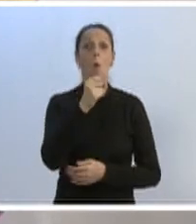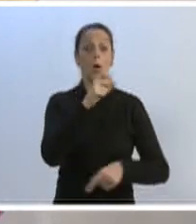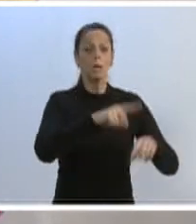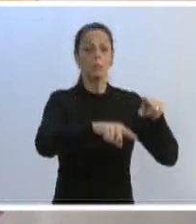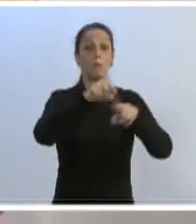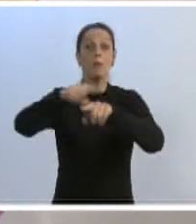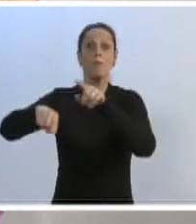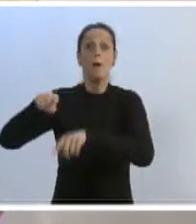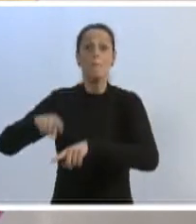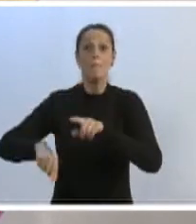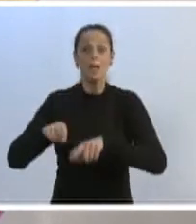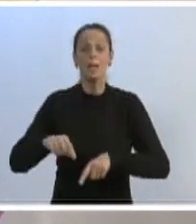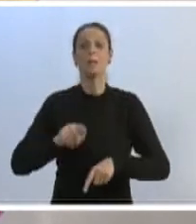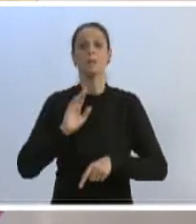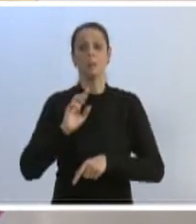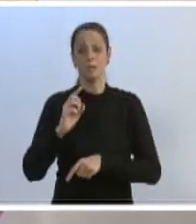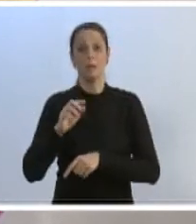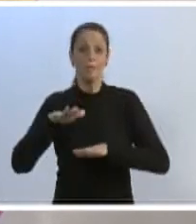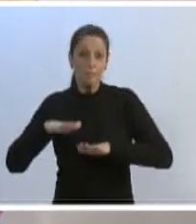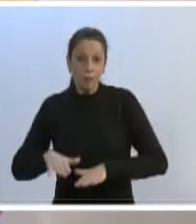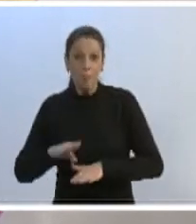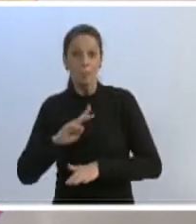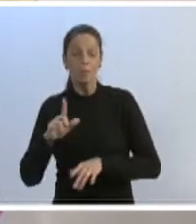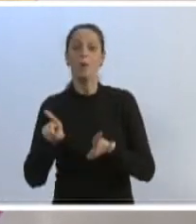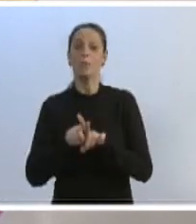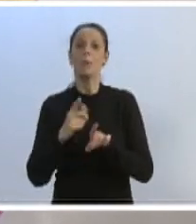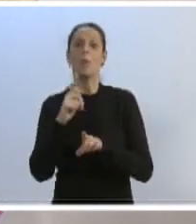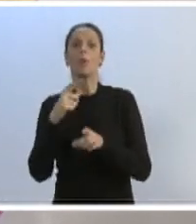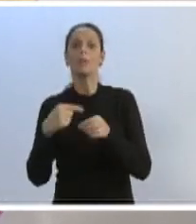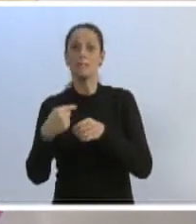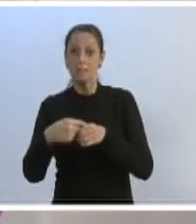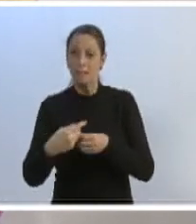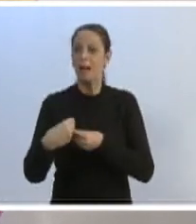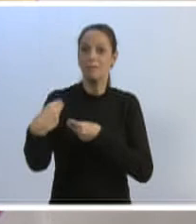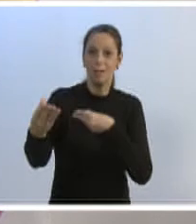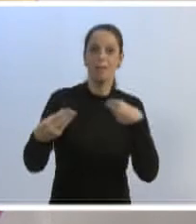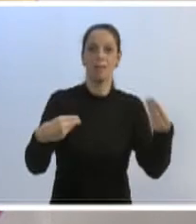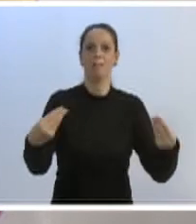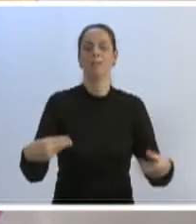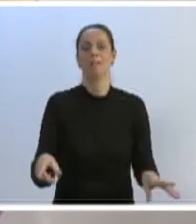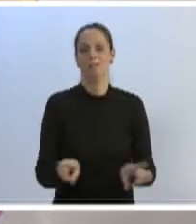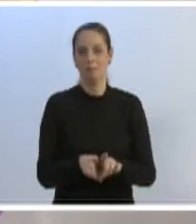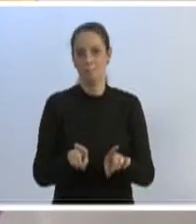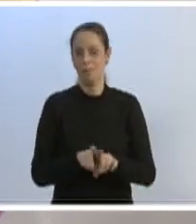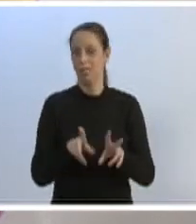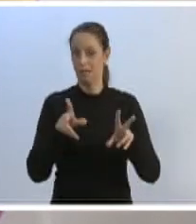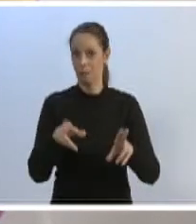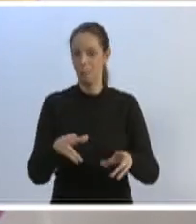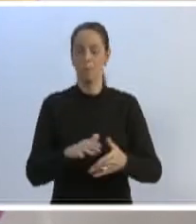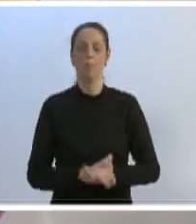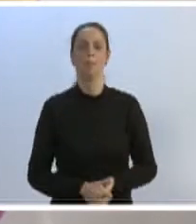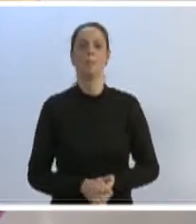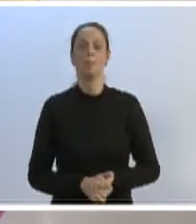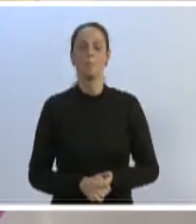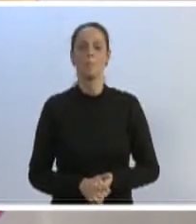em outras cidades aqui da região. Eu gostaria de destacar também